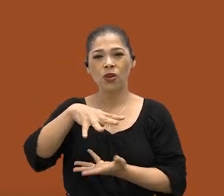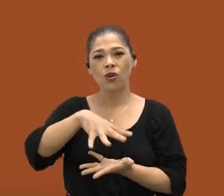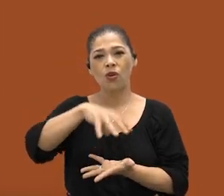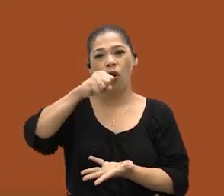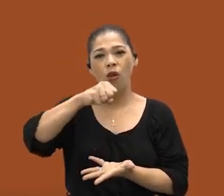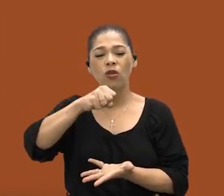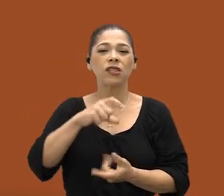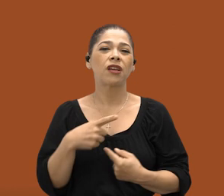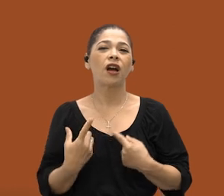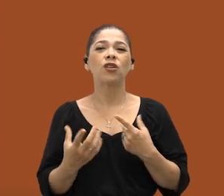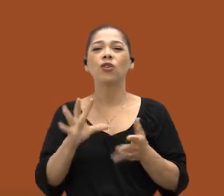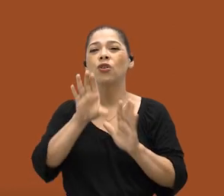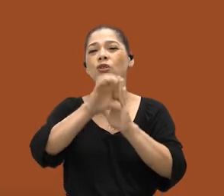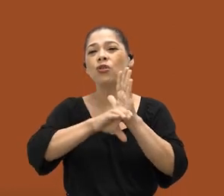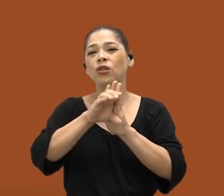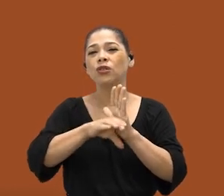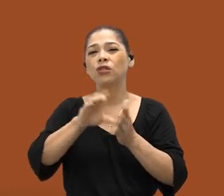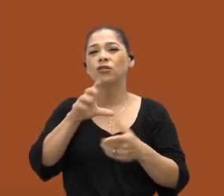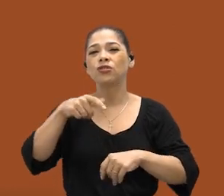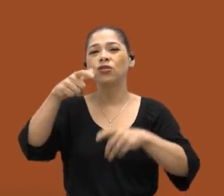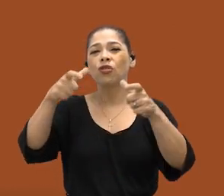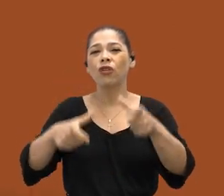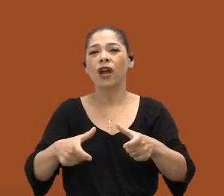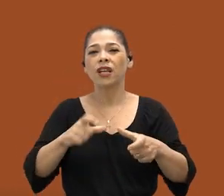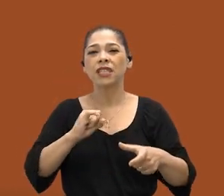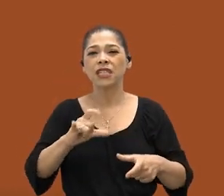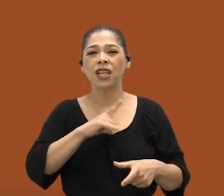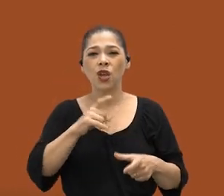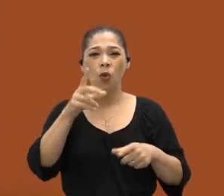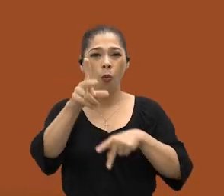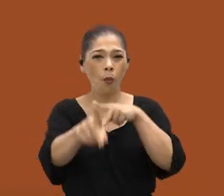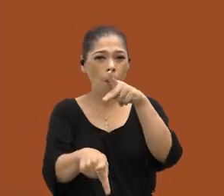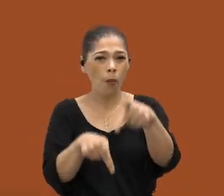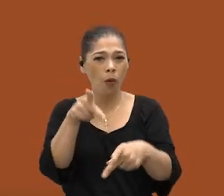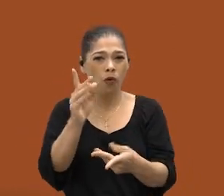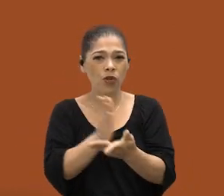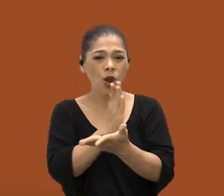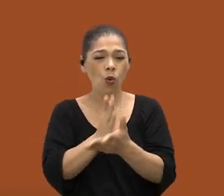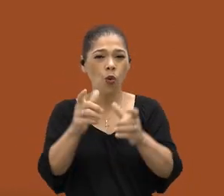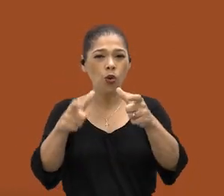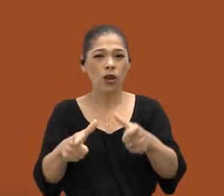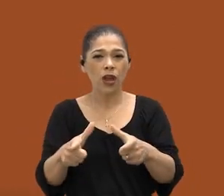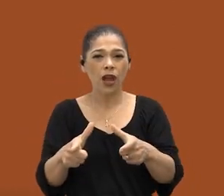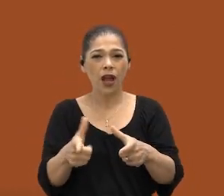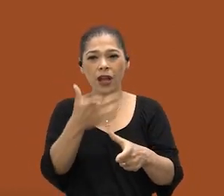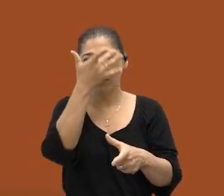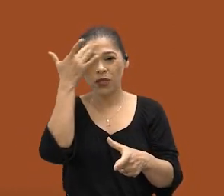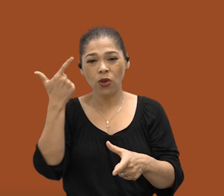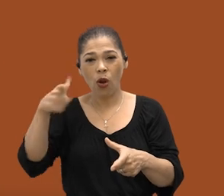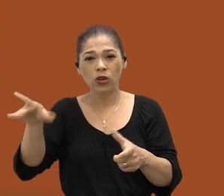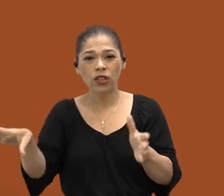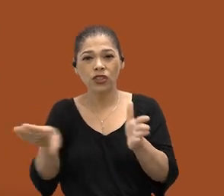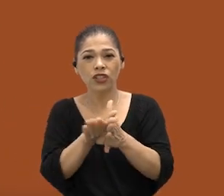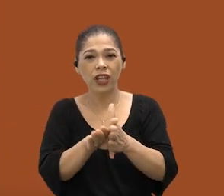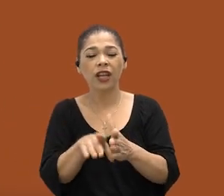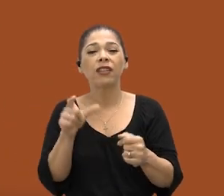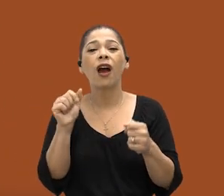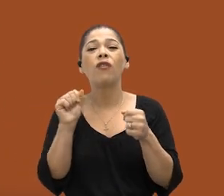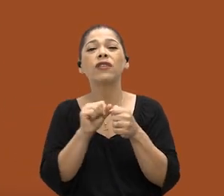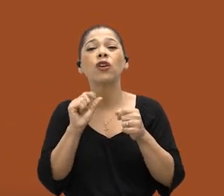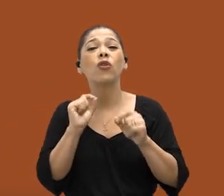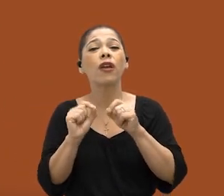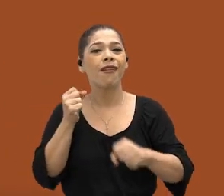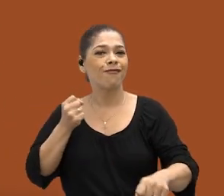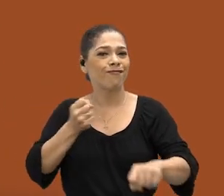o problema é que o conceito de territorialidade a partir do momento que tem um povo em algum lugar que você chega e domina você na verdade